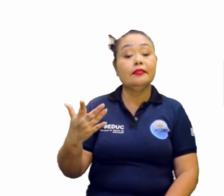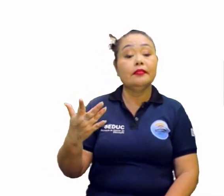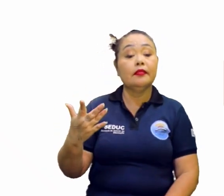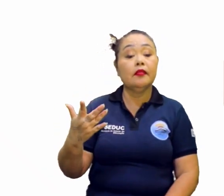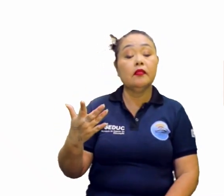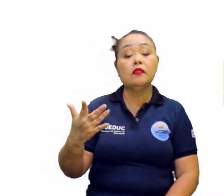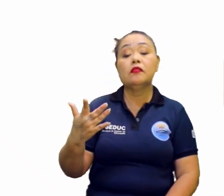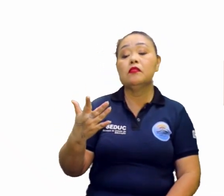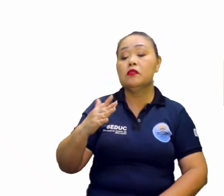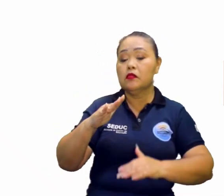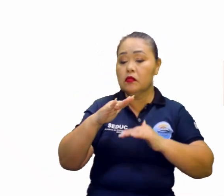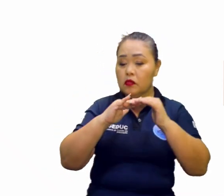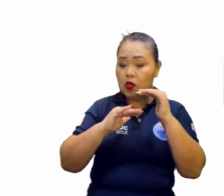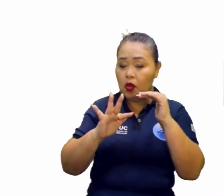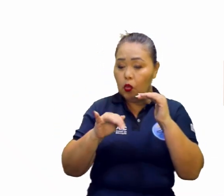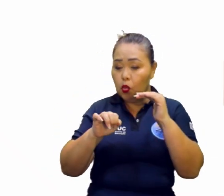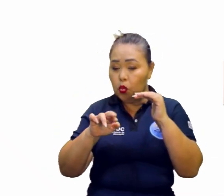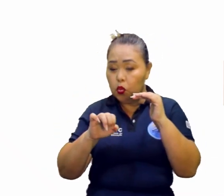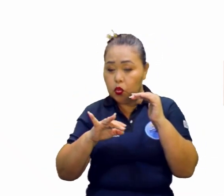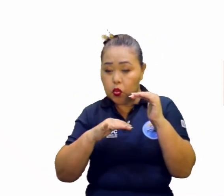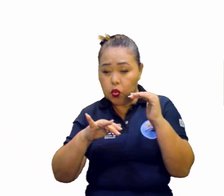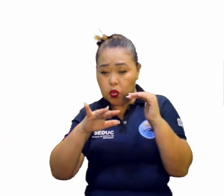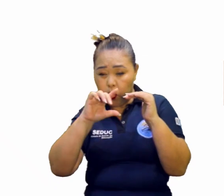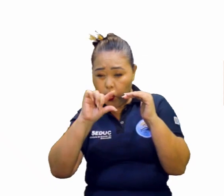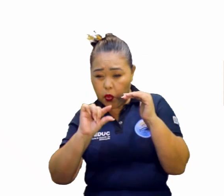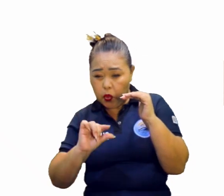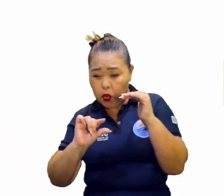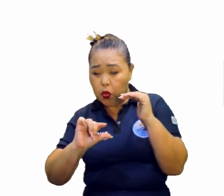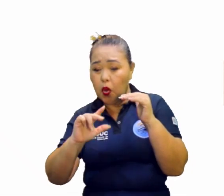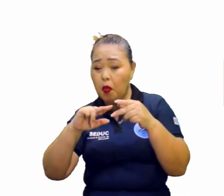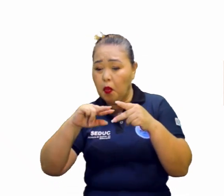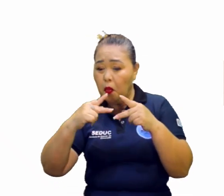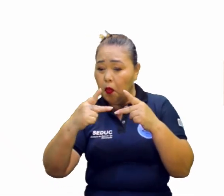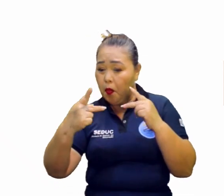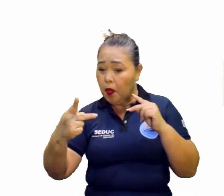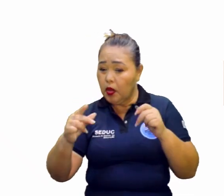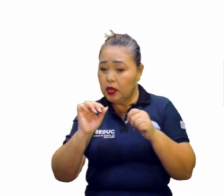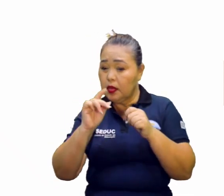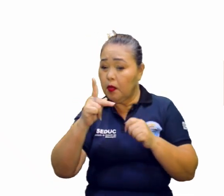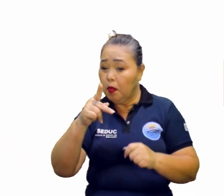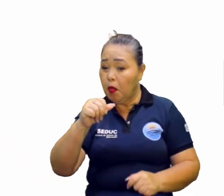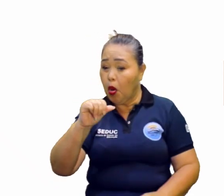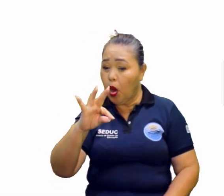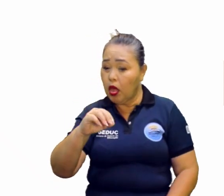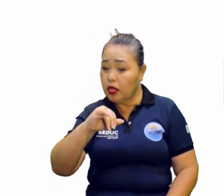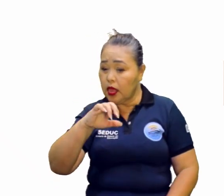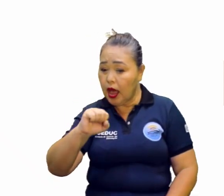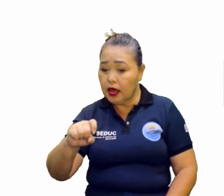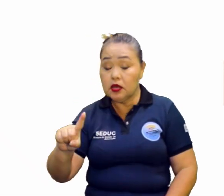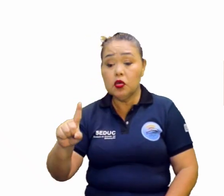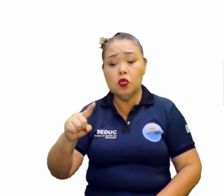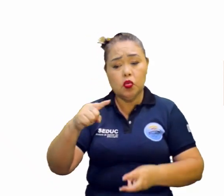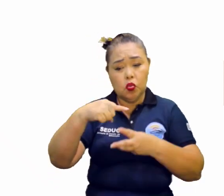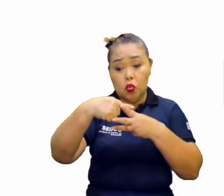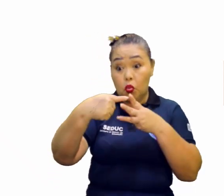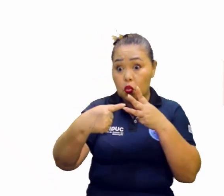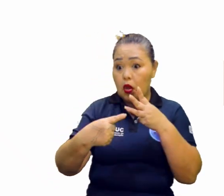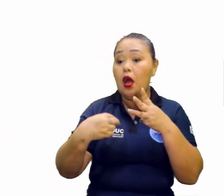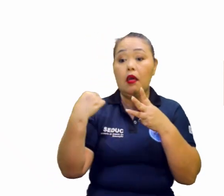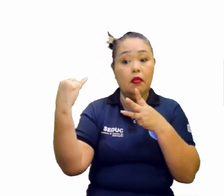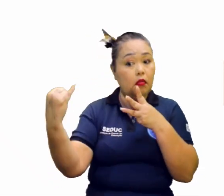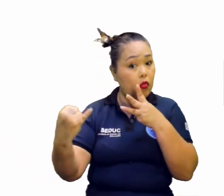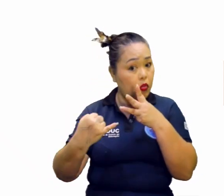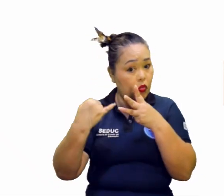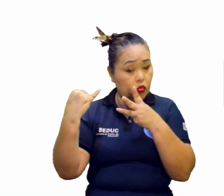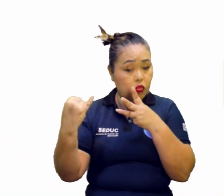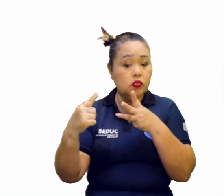fósforo, nitrogênio, potássio, né, enfim, que a gente sabe que esses três são fundamentais aí para o início do